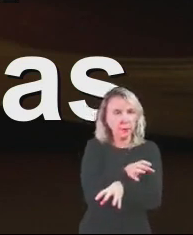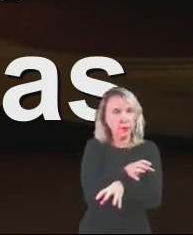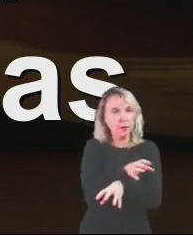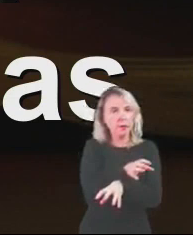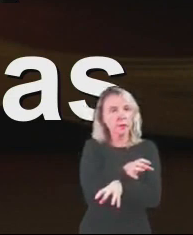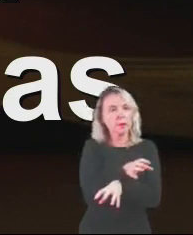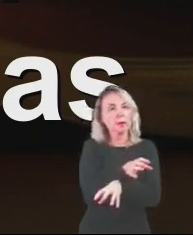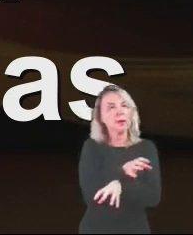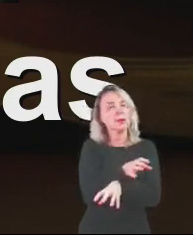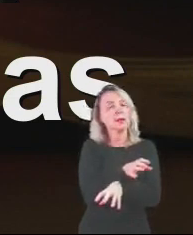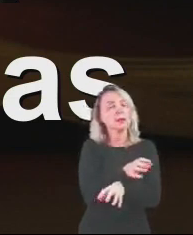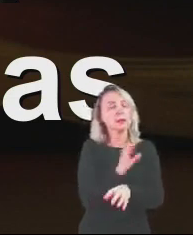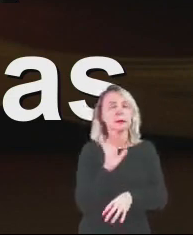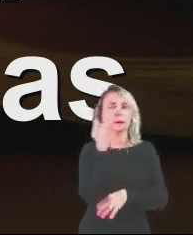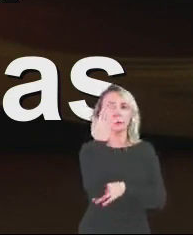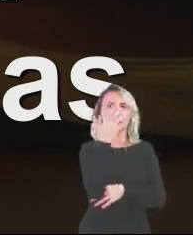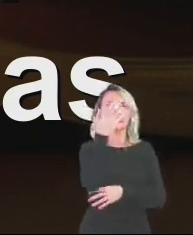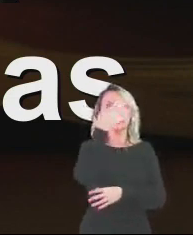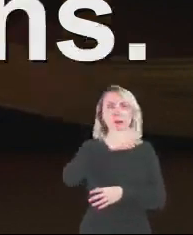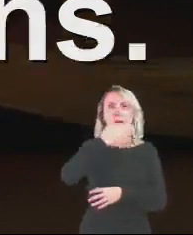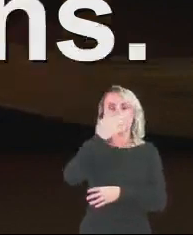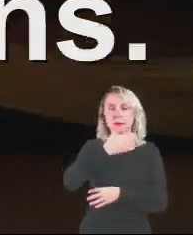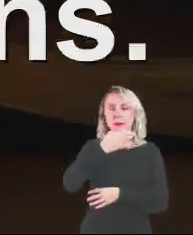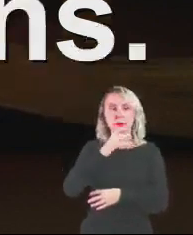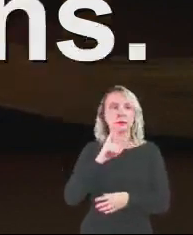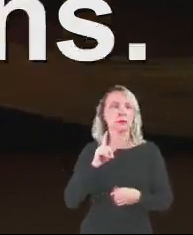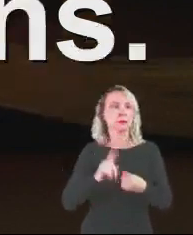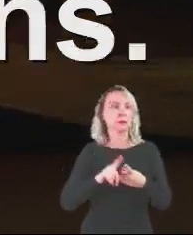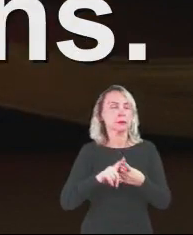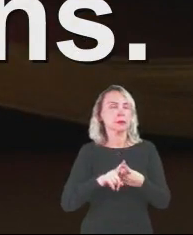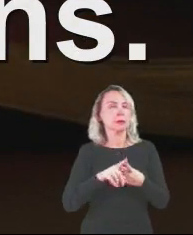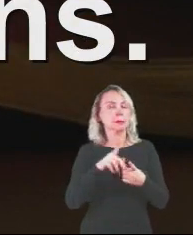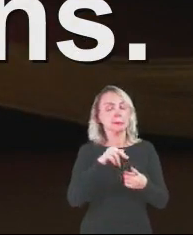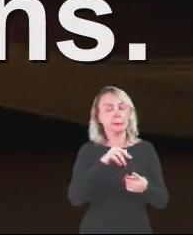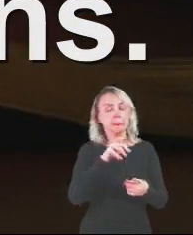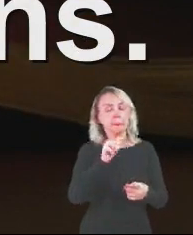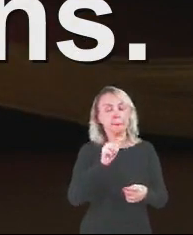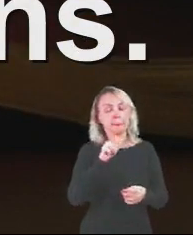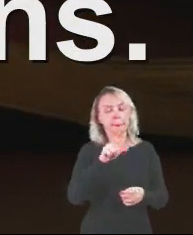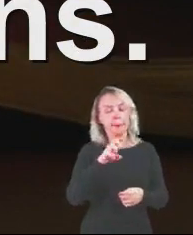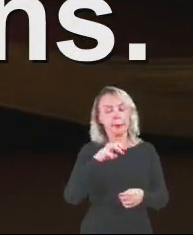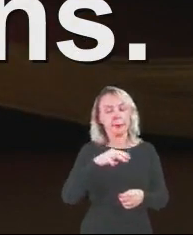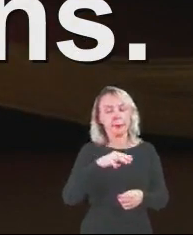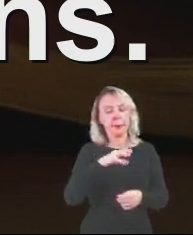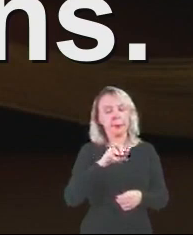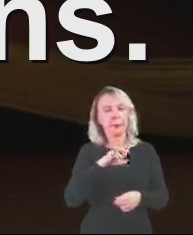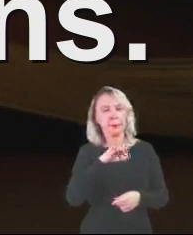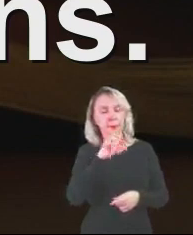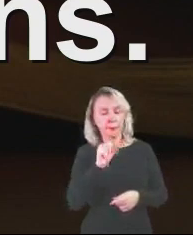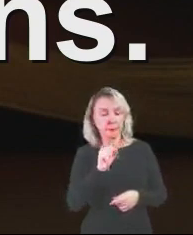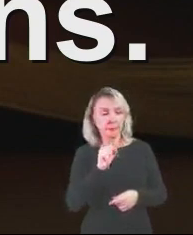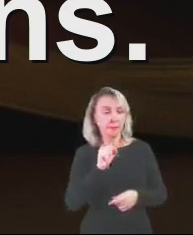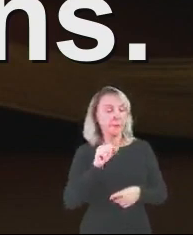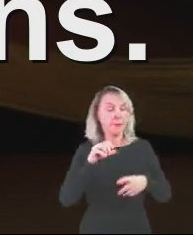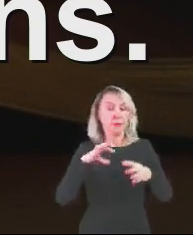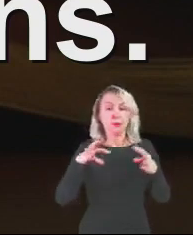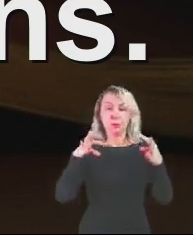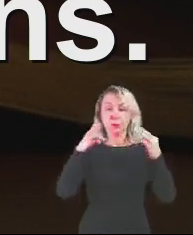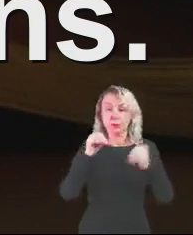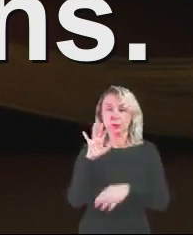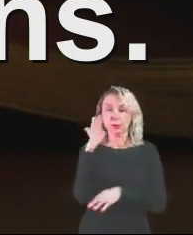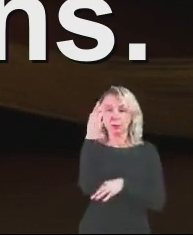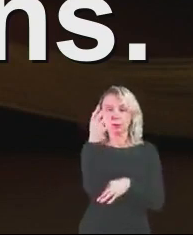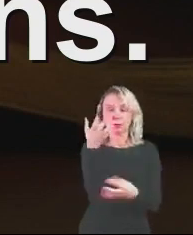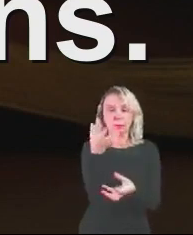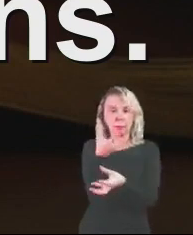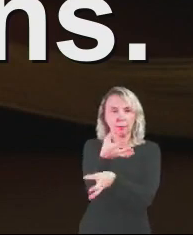e a macieira, todas as árvores do campo se secaram, e já não há alegria entre